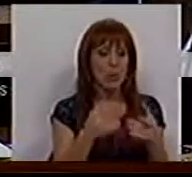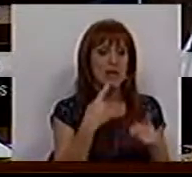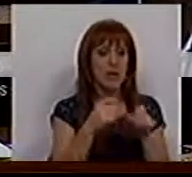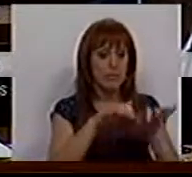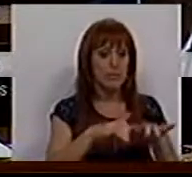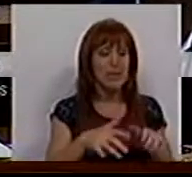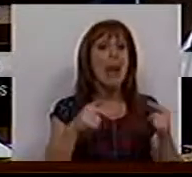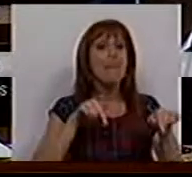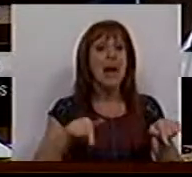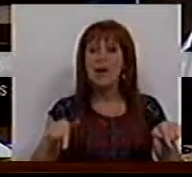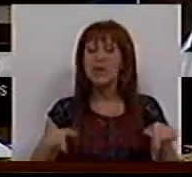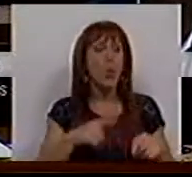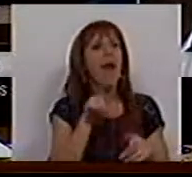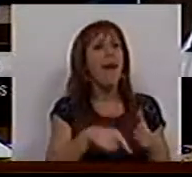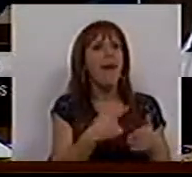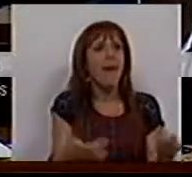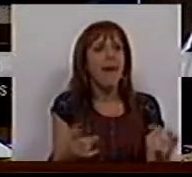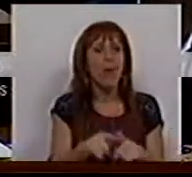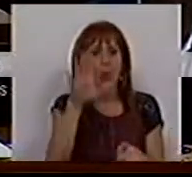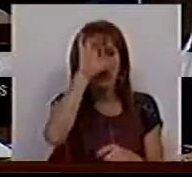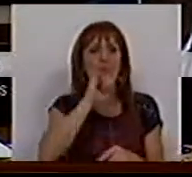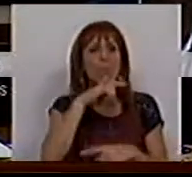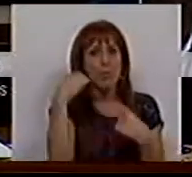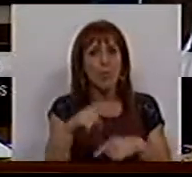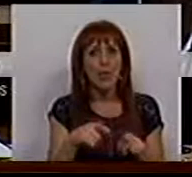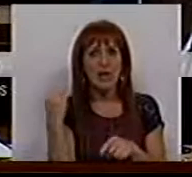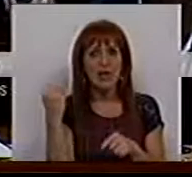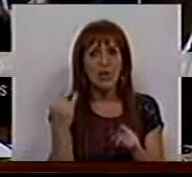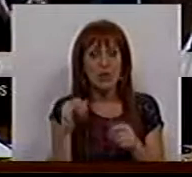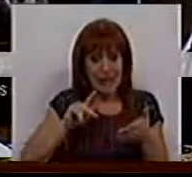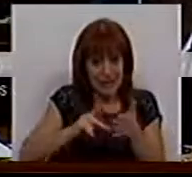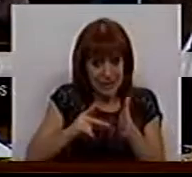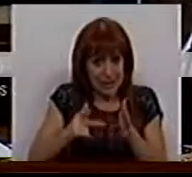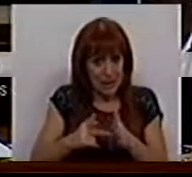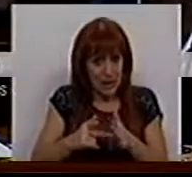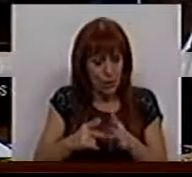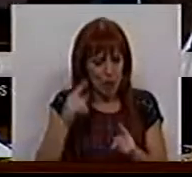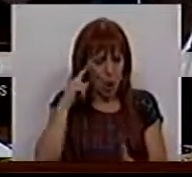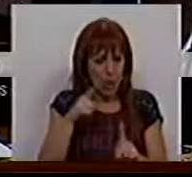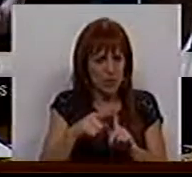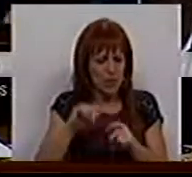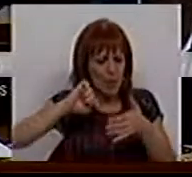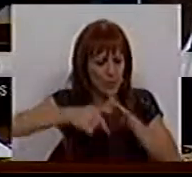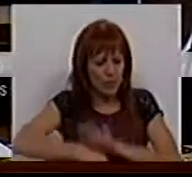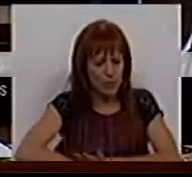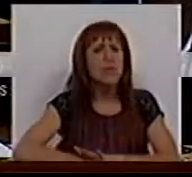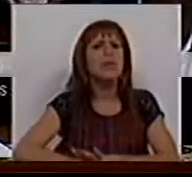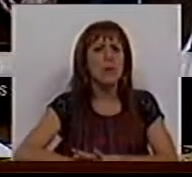de inquérito, mas isto não invalida que o Estado possa ter instituições técnicas com o objetivo de